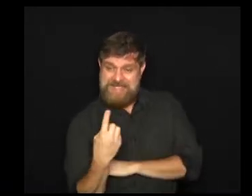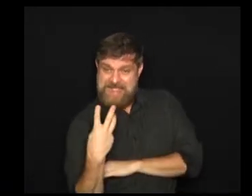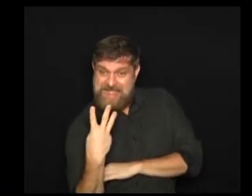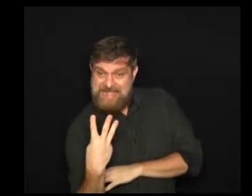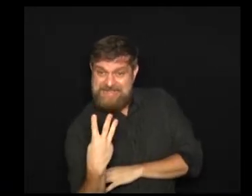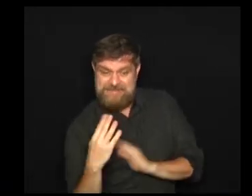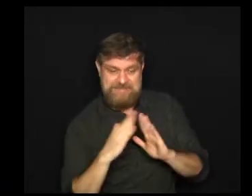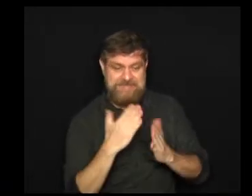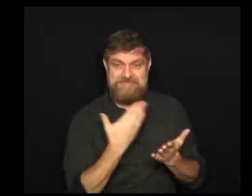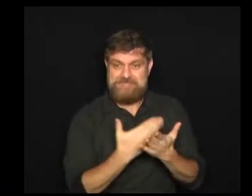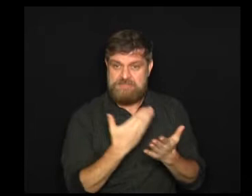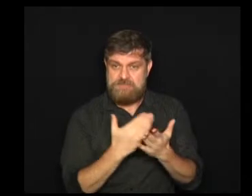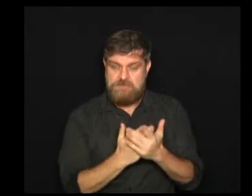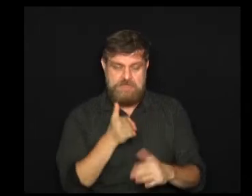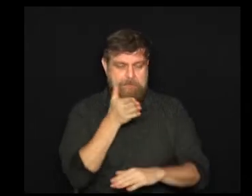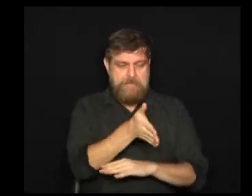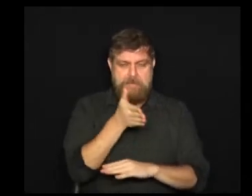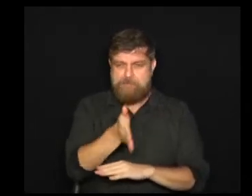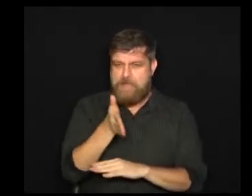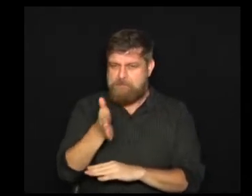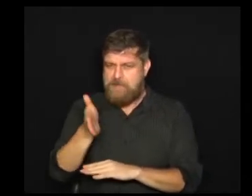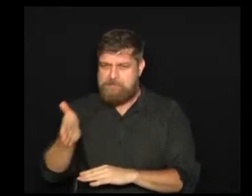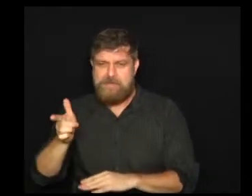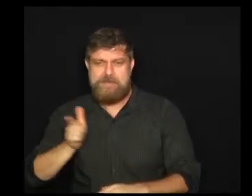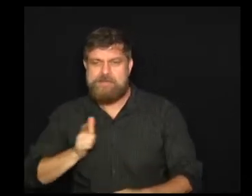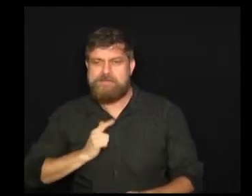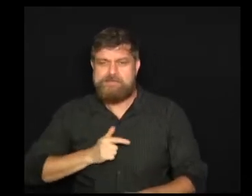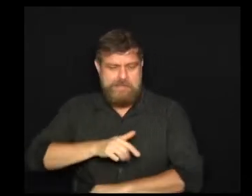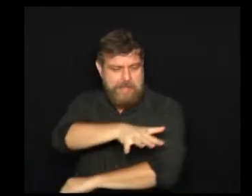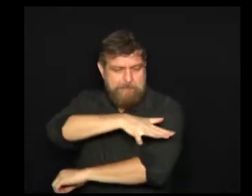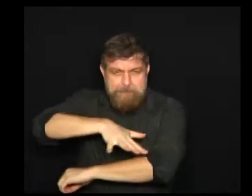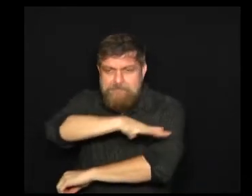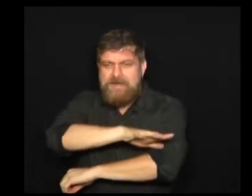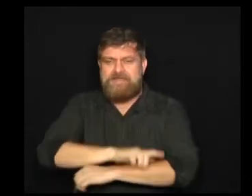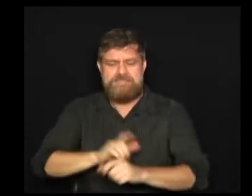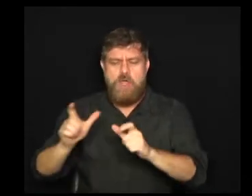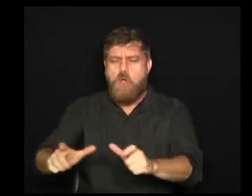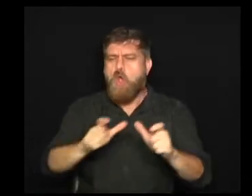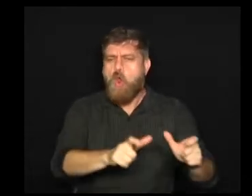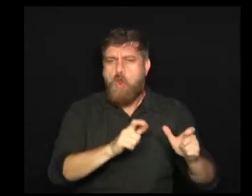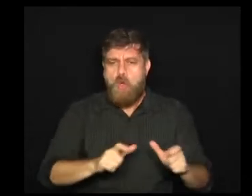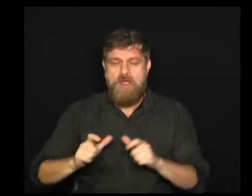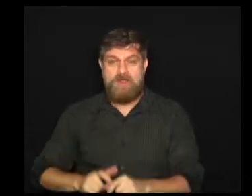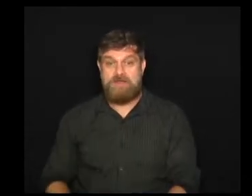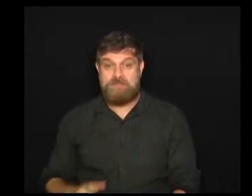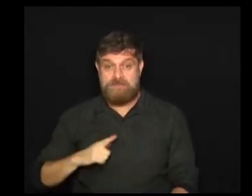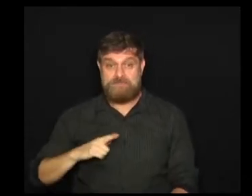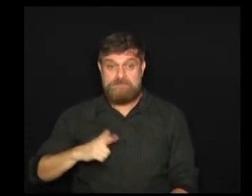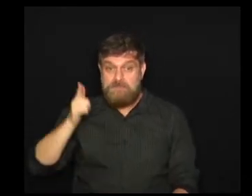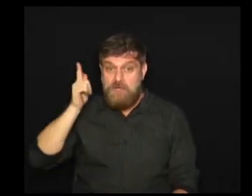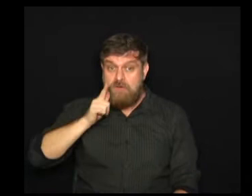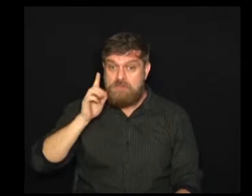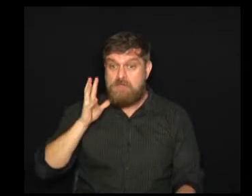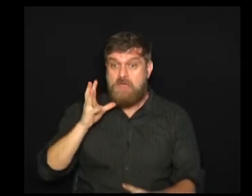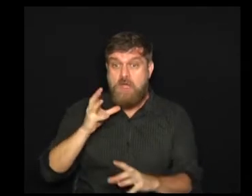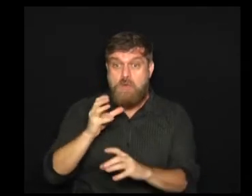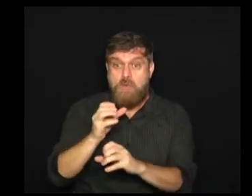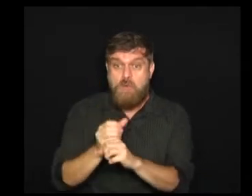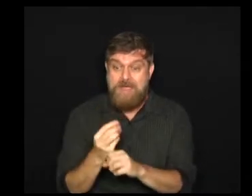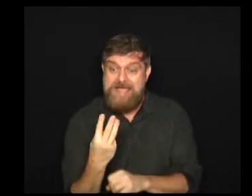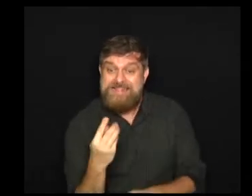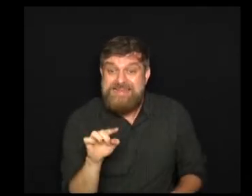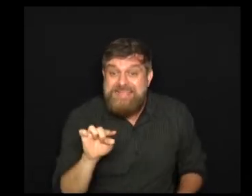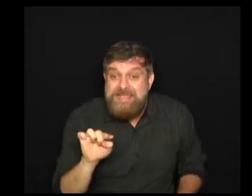escolas. Então tem escolas, tem NAEDs, tem parques, e desse público que nós conseguimos atingir mais de 3.000